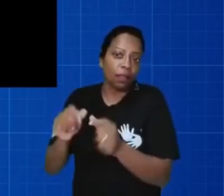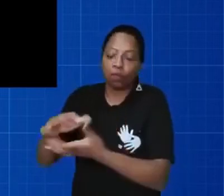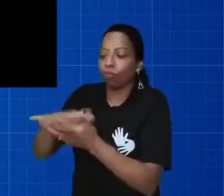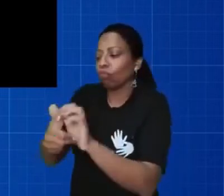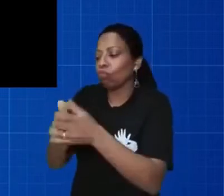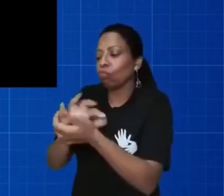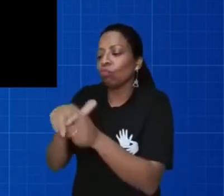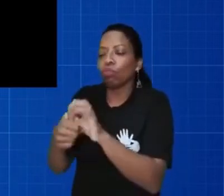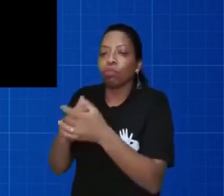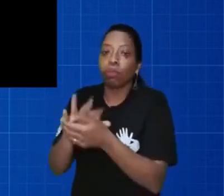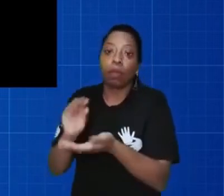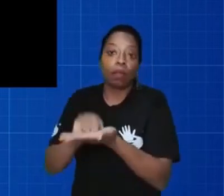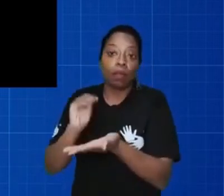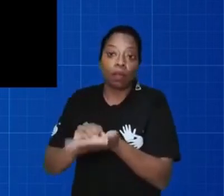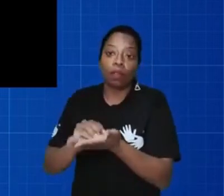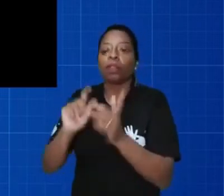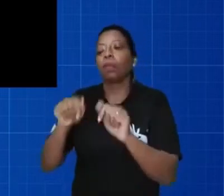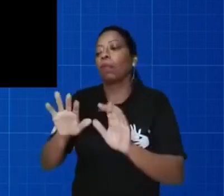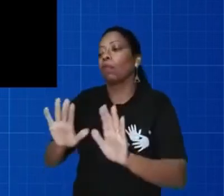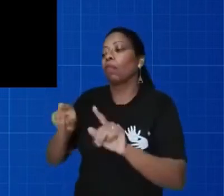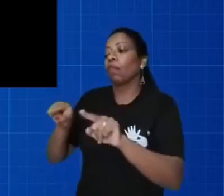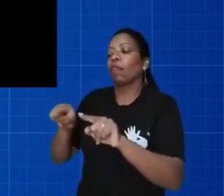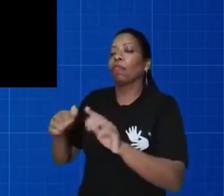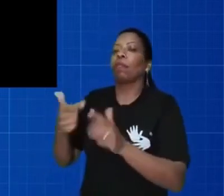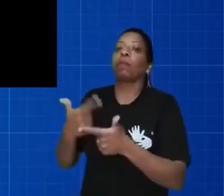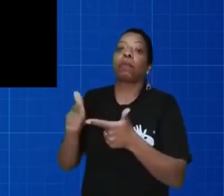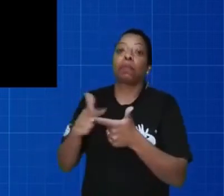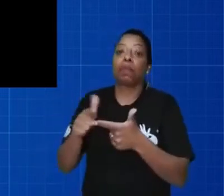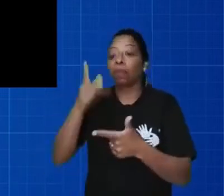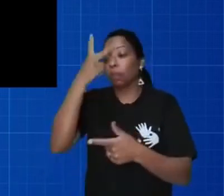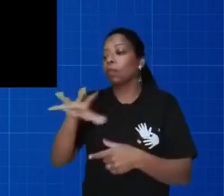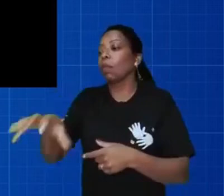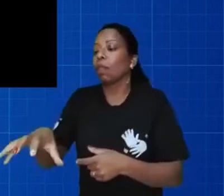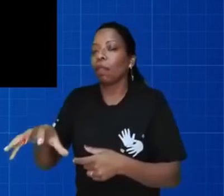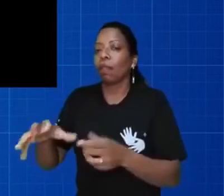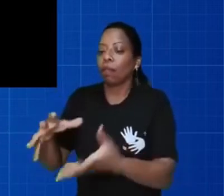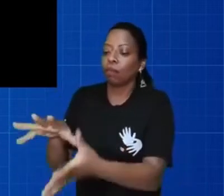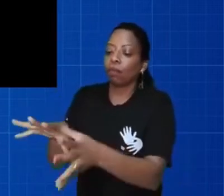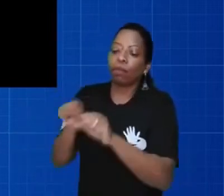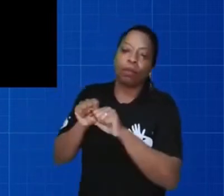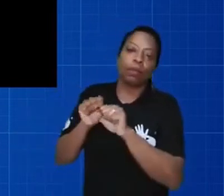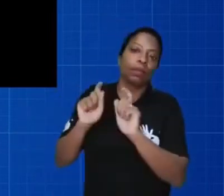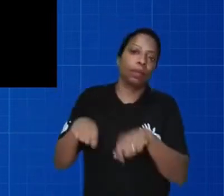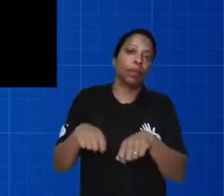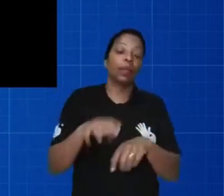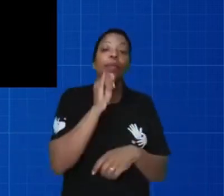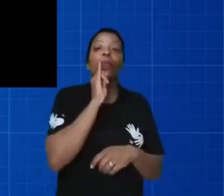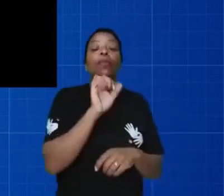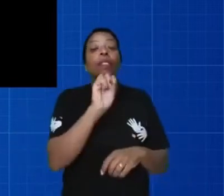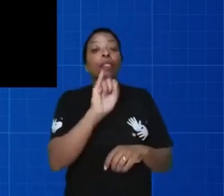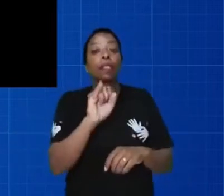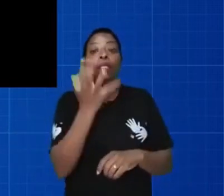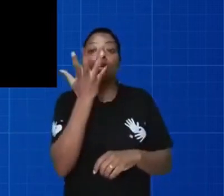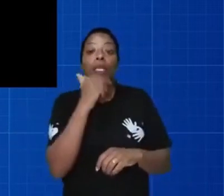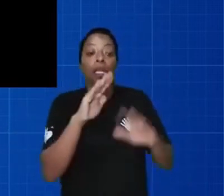uma criança pega essa doença em casa, ela passa para todo mundo que mora junto, mas na criança, a desidratação, ela pode levar